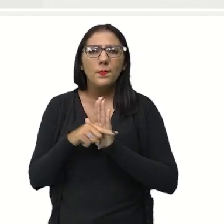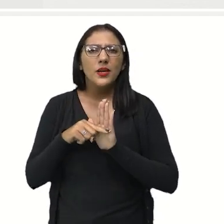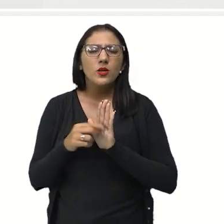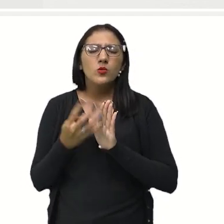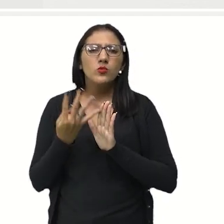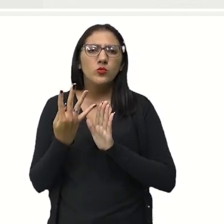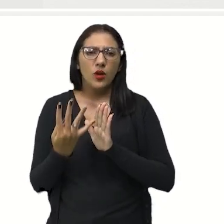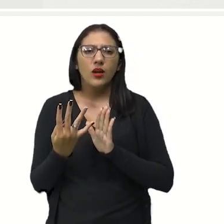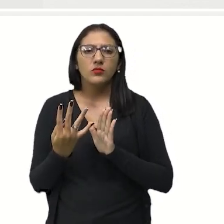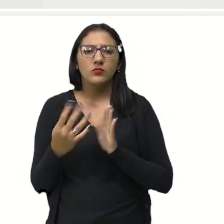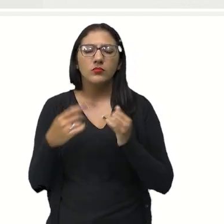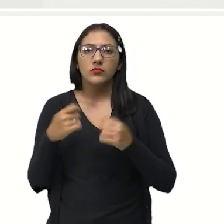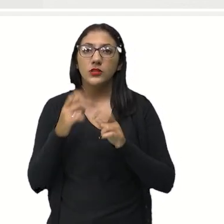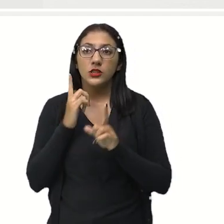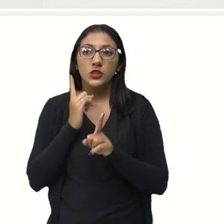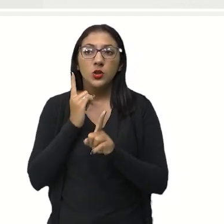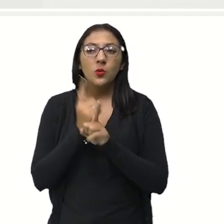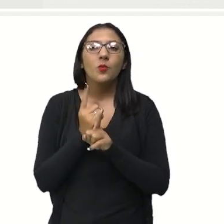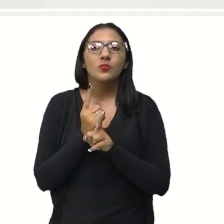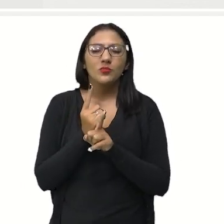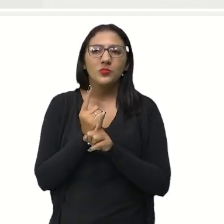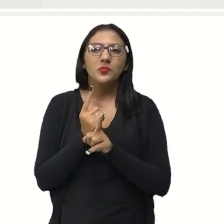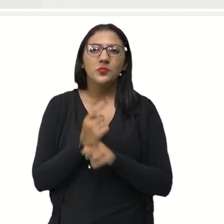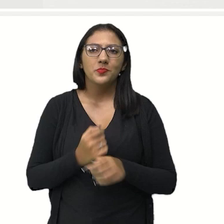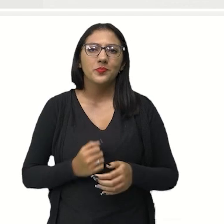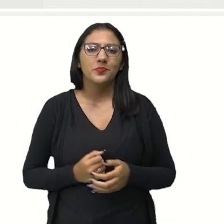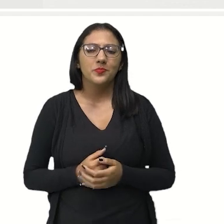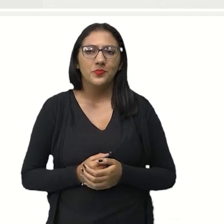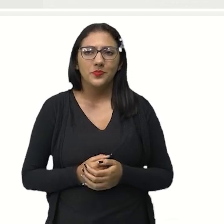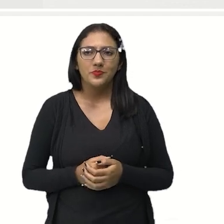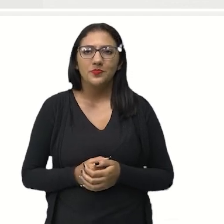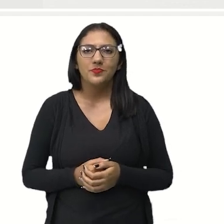fazer essa subtração para a gente encontrar o nosso resultado final, hein?